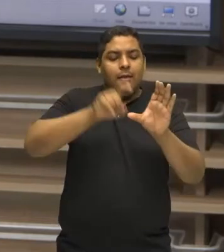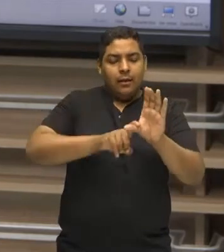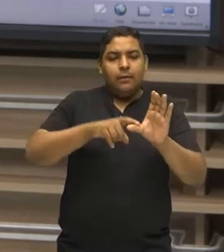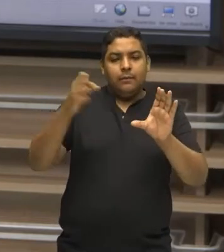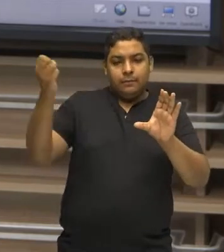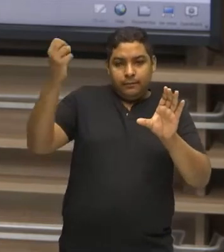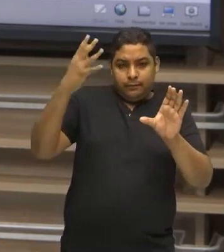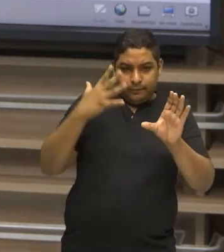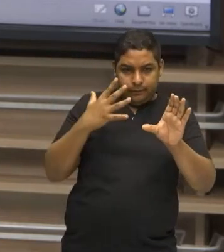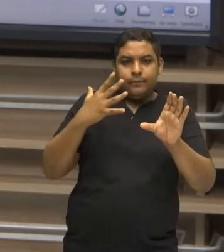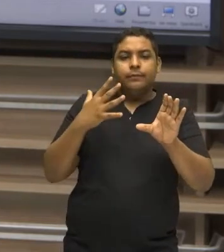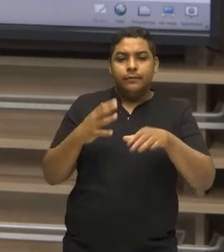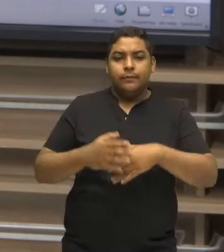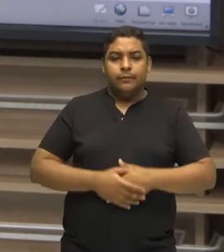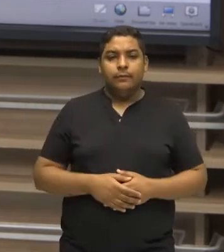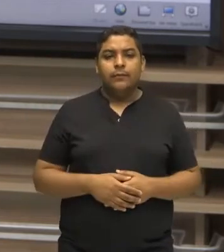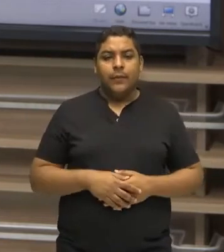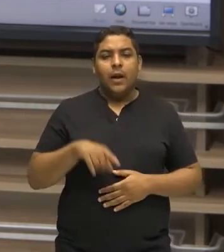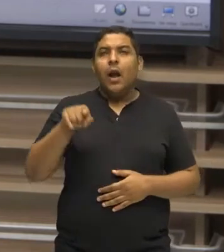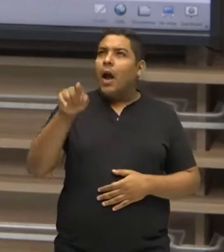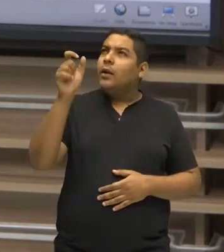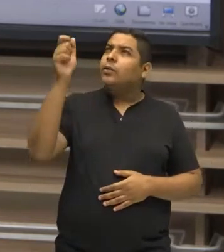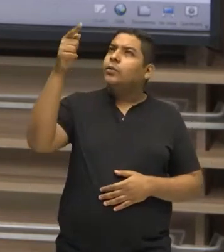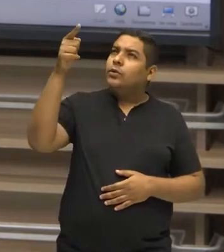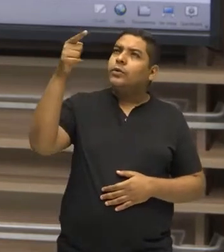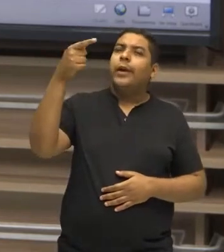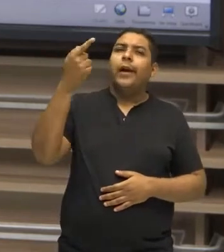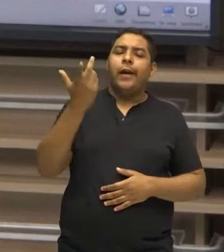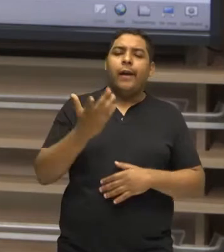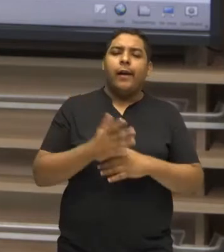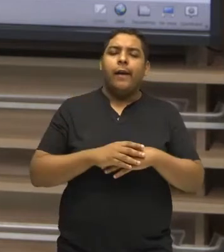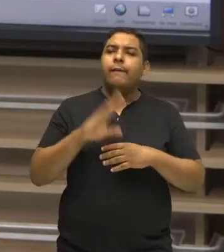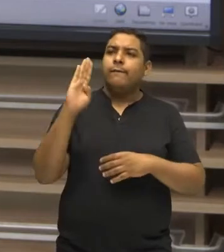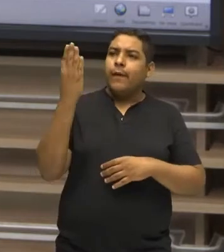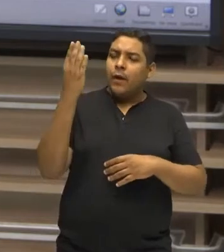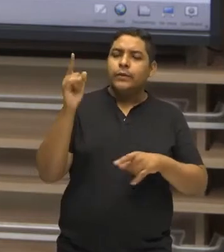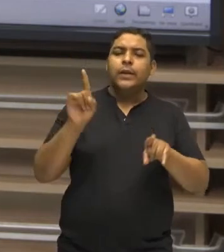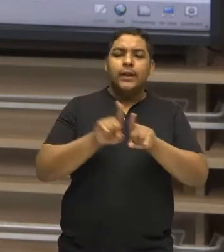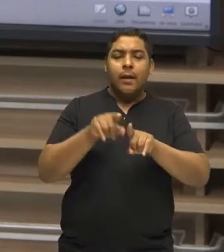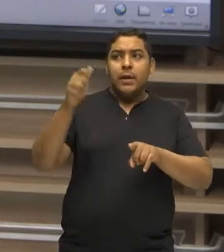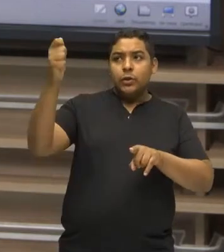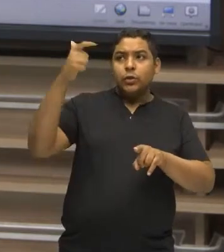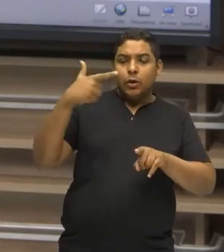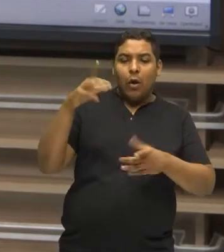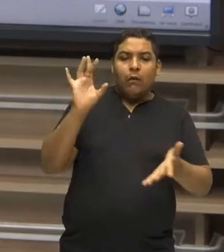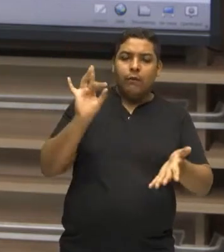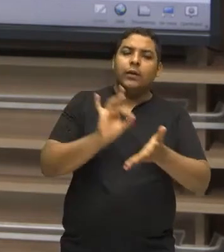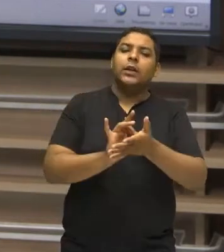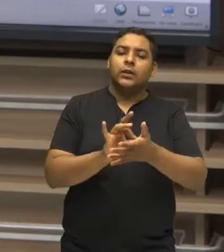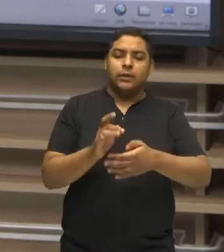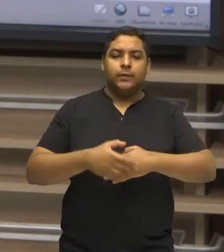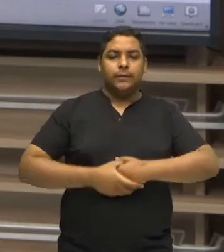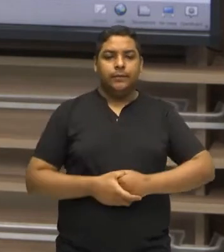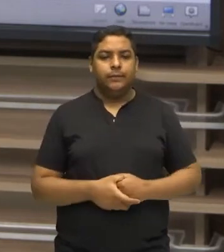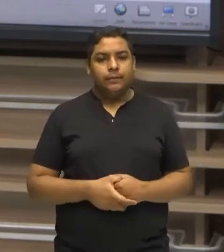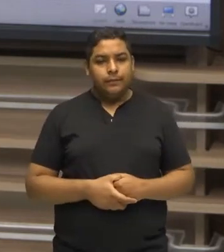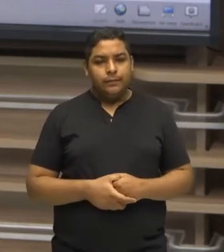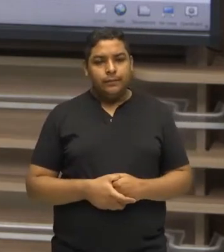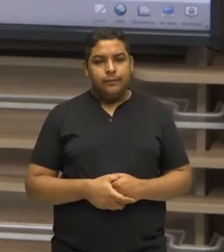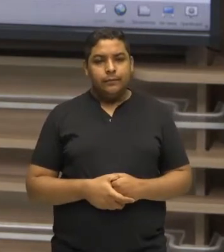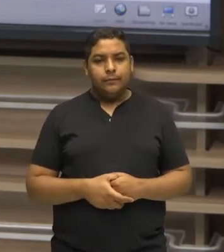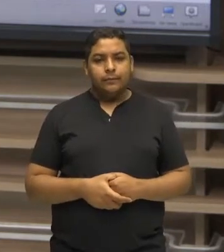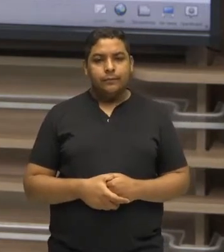artificial quanto a luz do sol, a luz natural. Então, é por isso que existem os artistas impressionistas, eles estudam